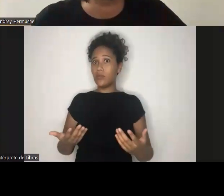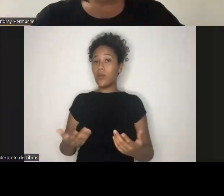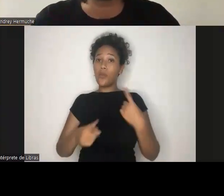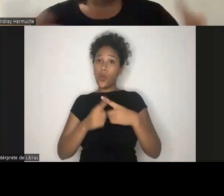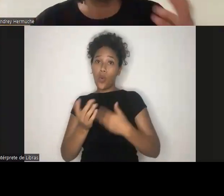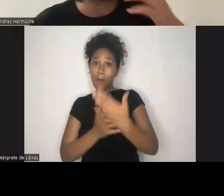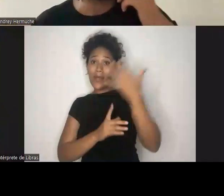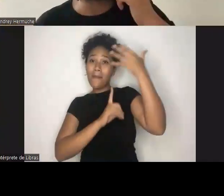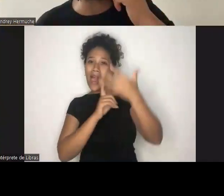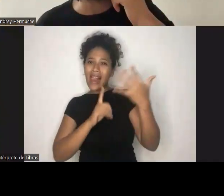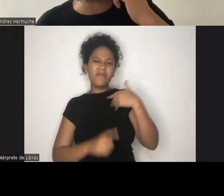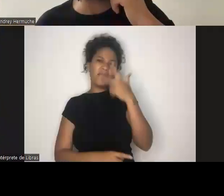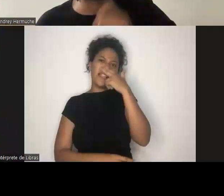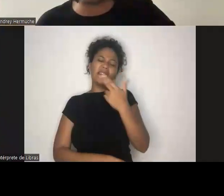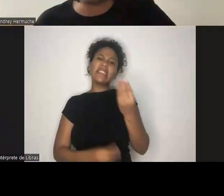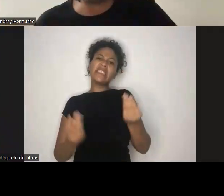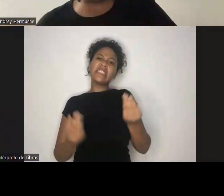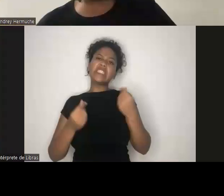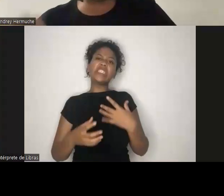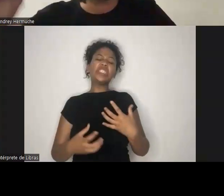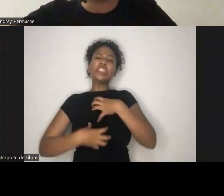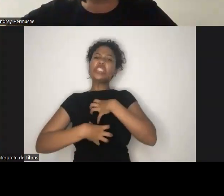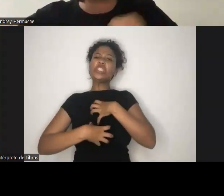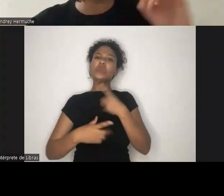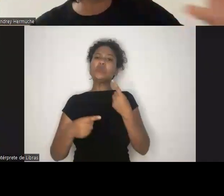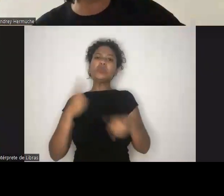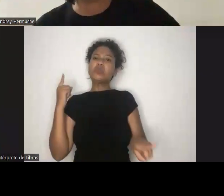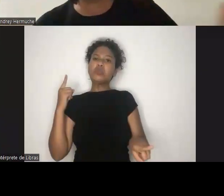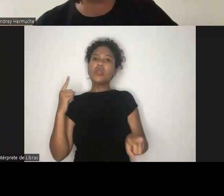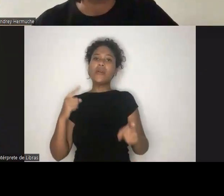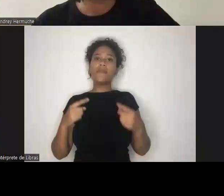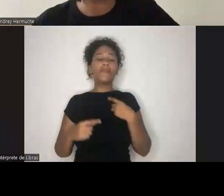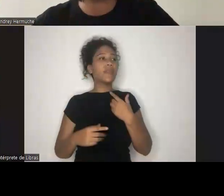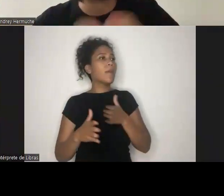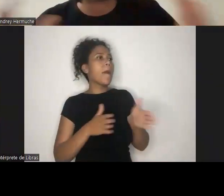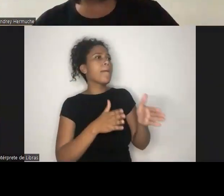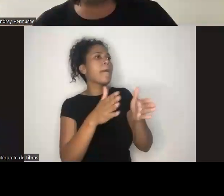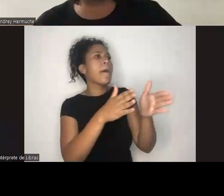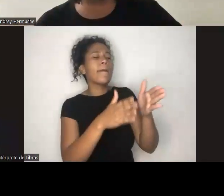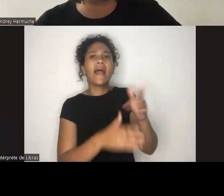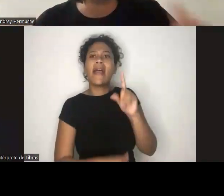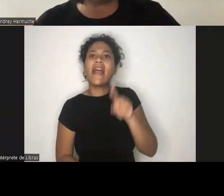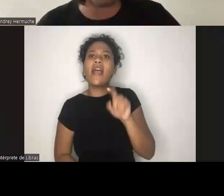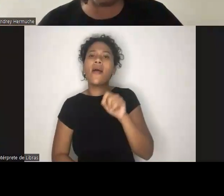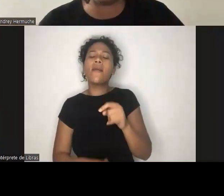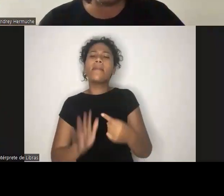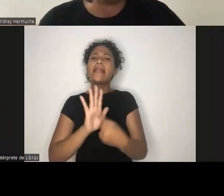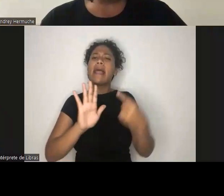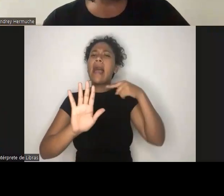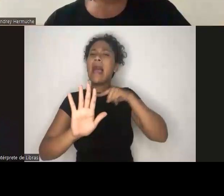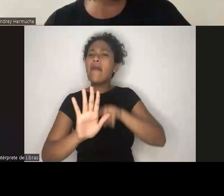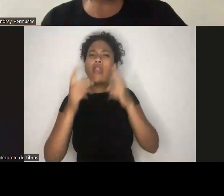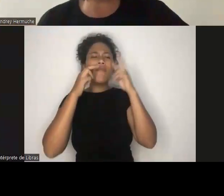parecia uma coisa que não tinha muito sentido né É porque ele ia para um lado muito assim de metáforas visuais